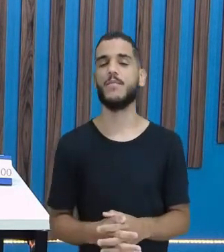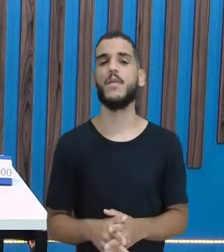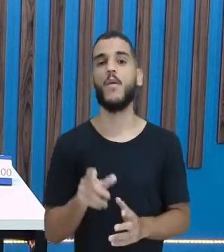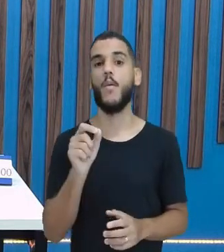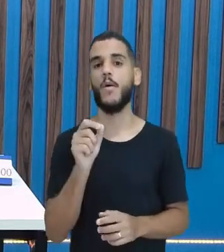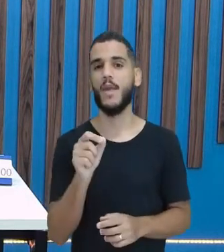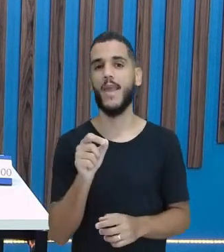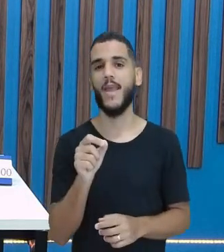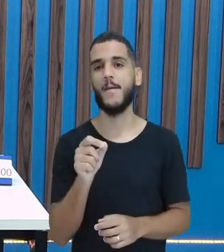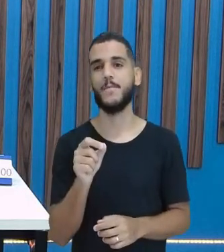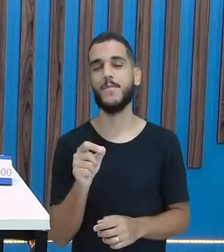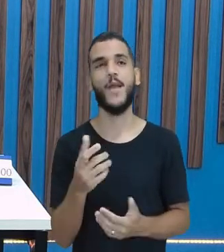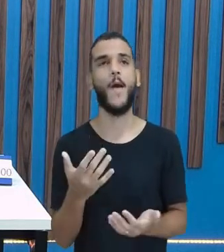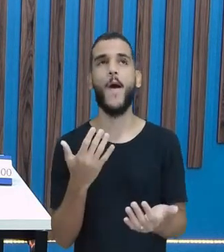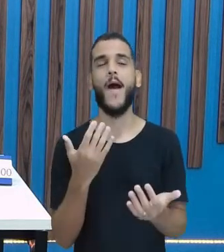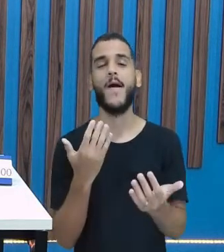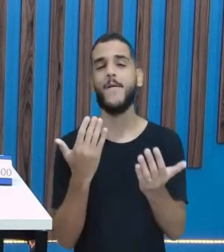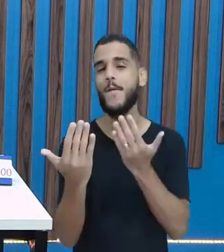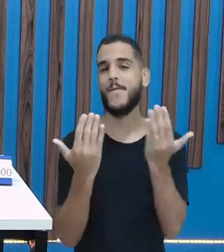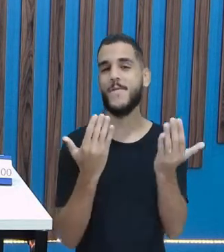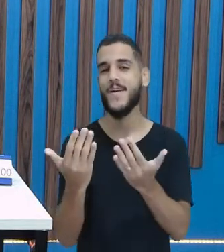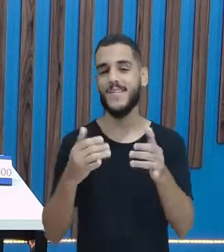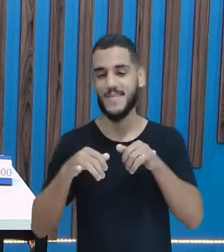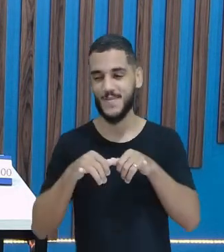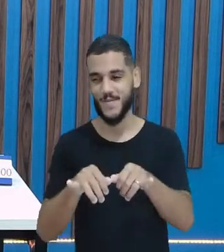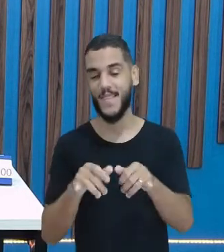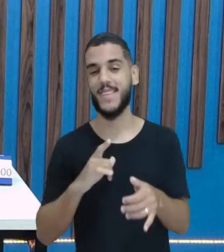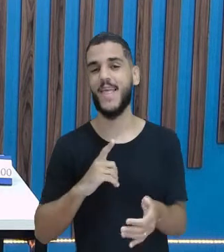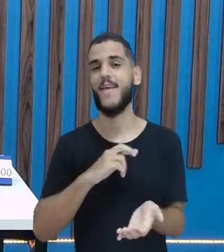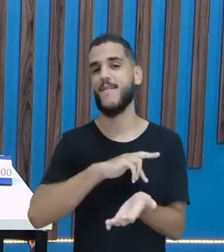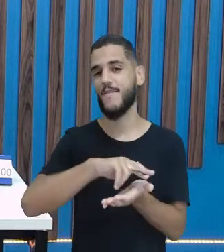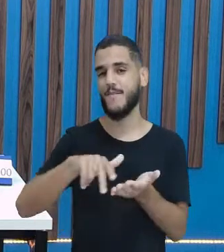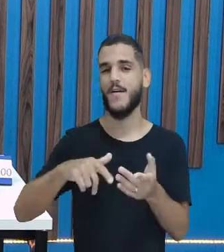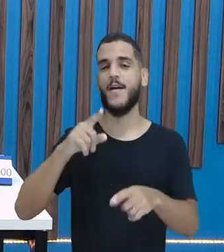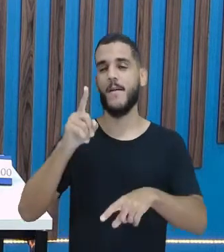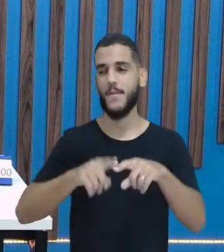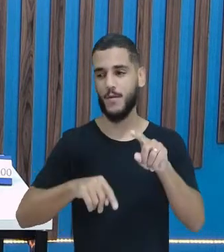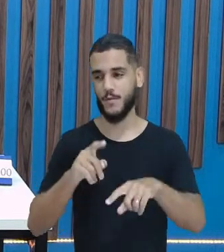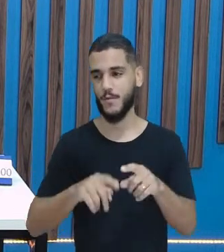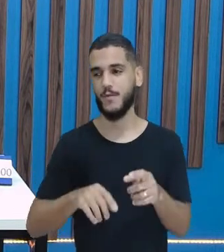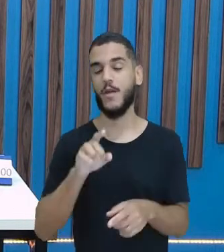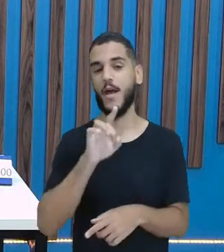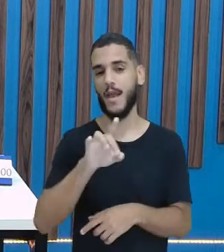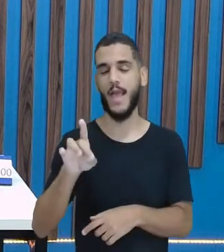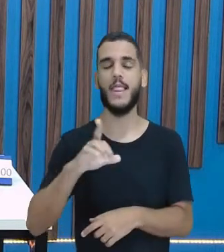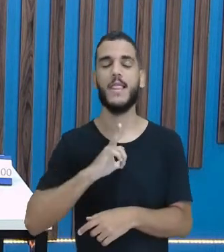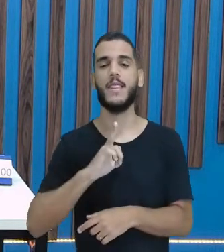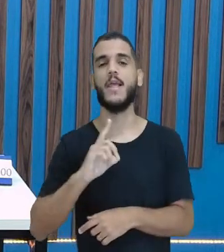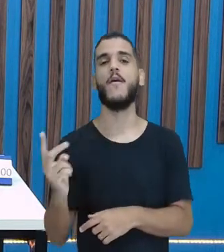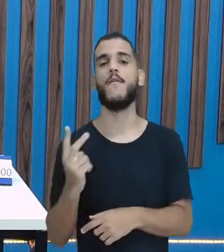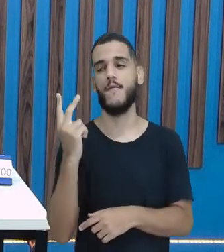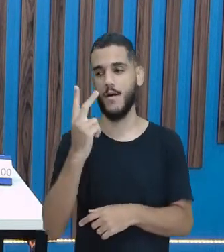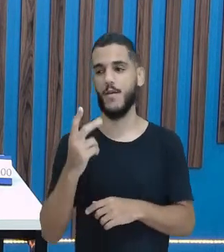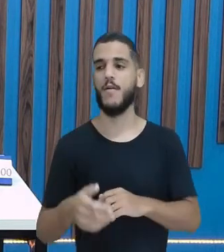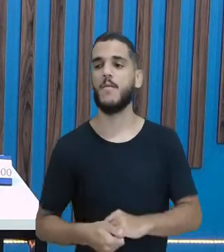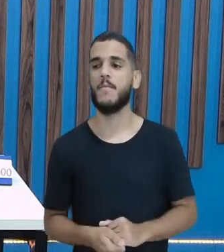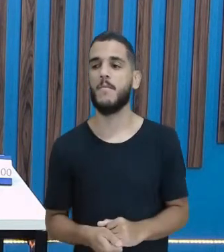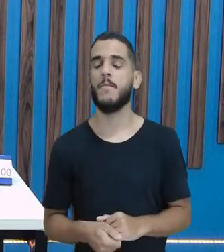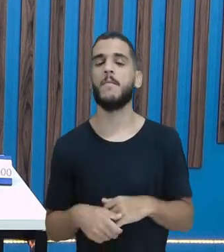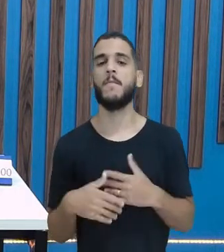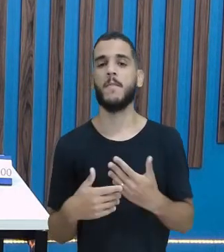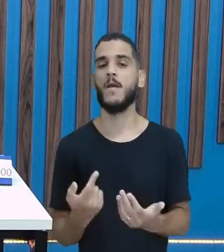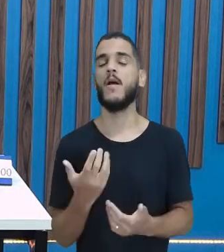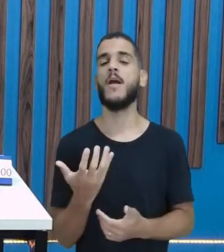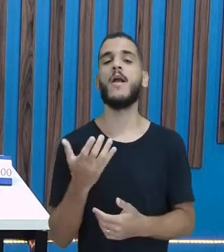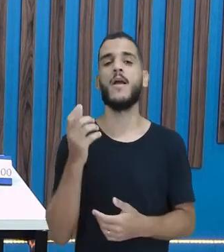mini supermercado. Então eu tenho alguns produtos, cada produto com seu respectivo valor. E eu